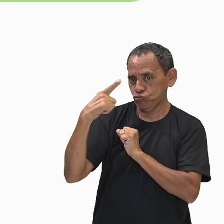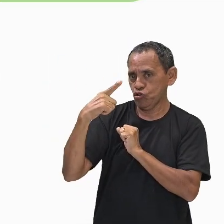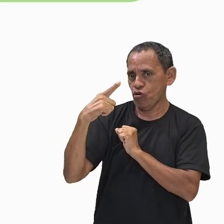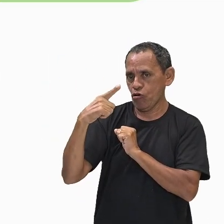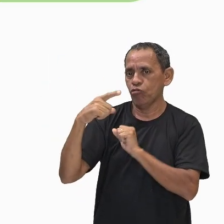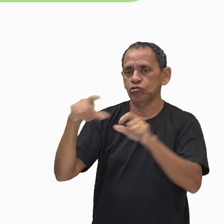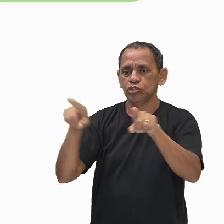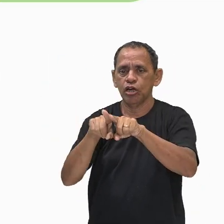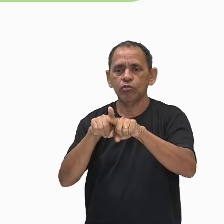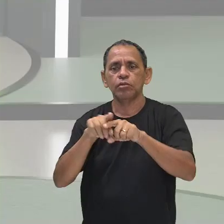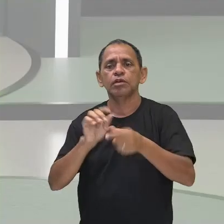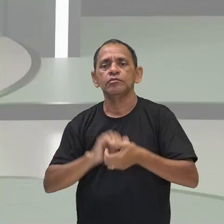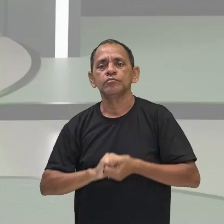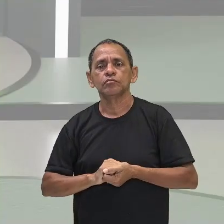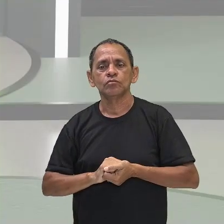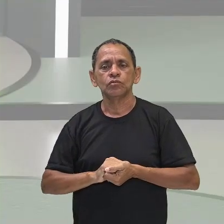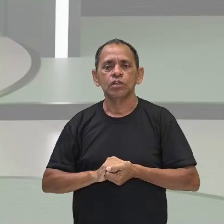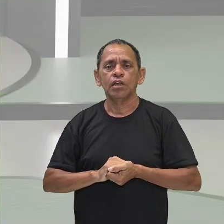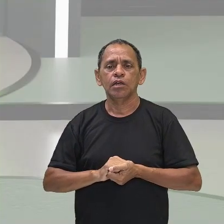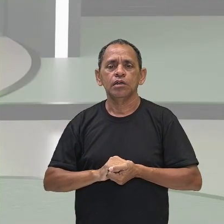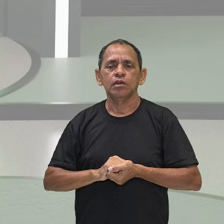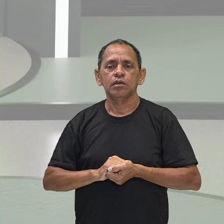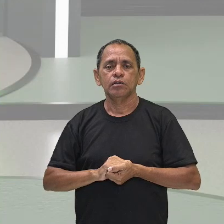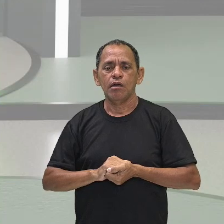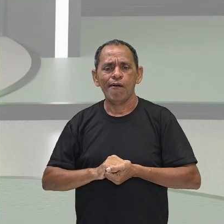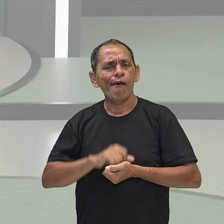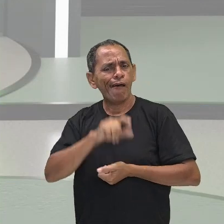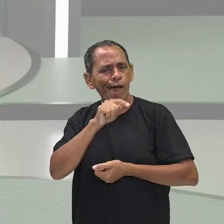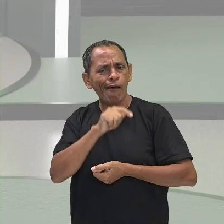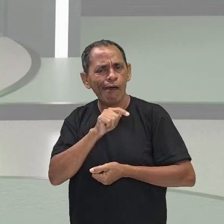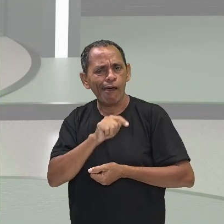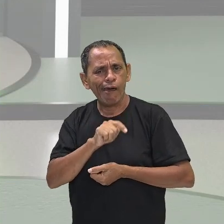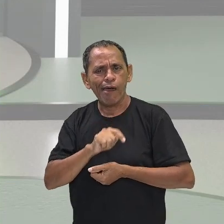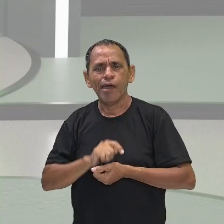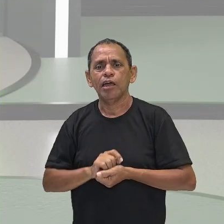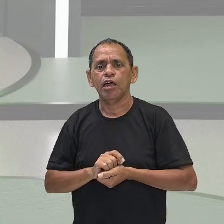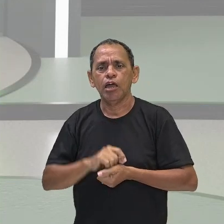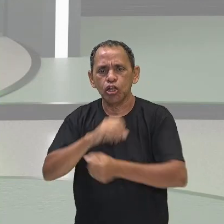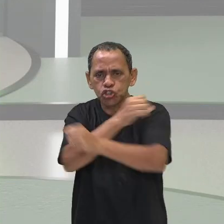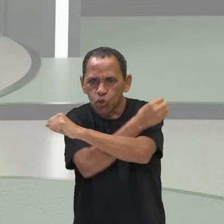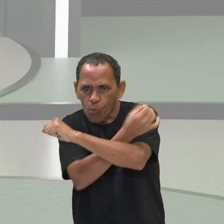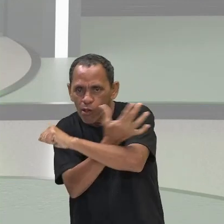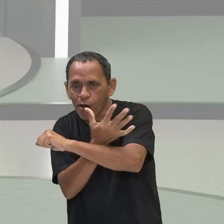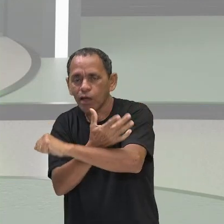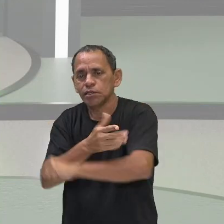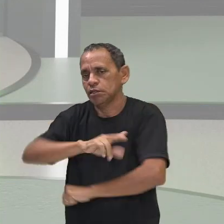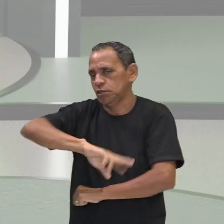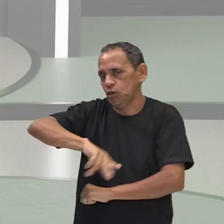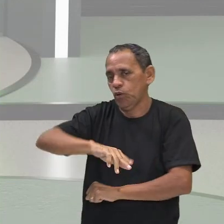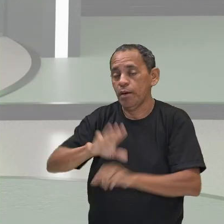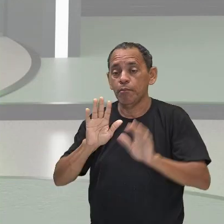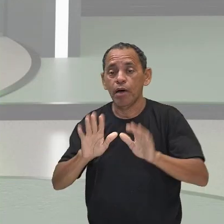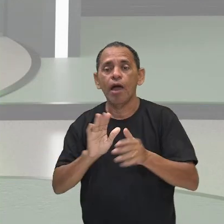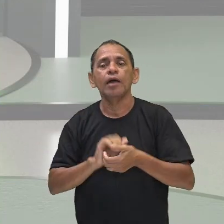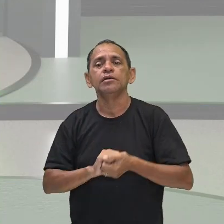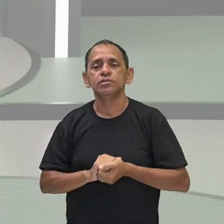eles sejam planta, né? Para que eles consigam fazer isso, eles precisam adquirir através da